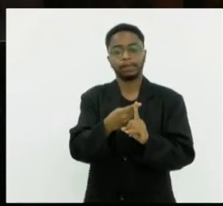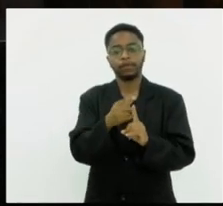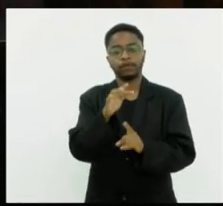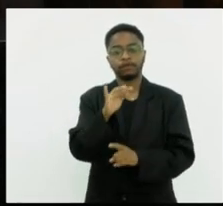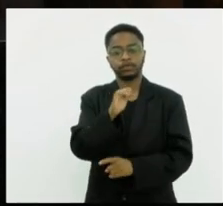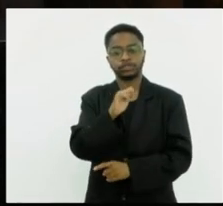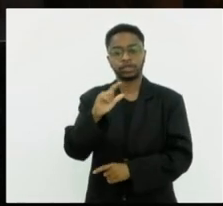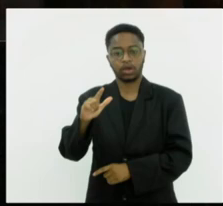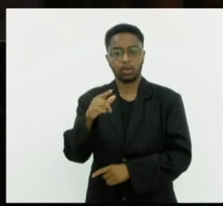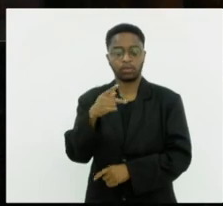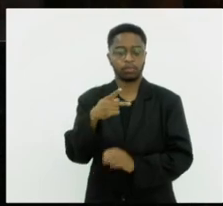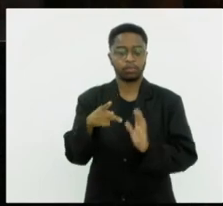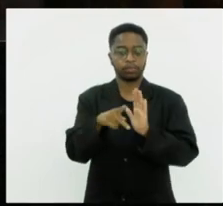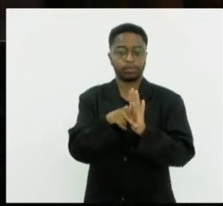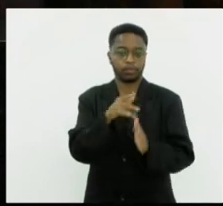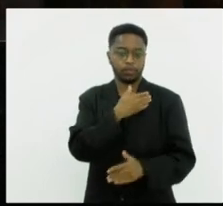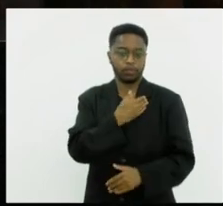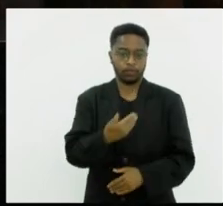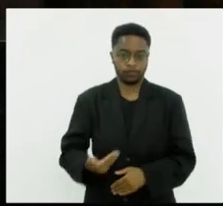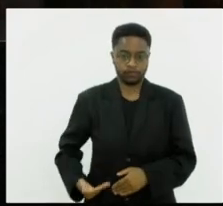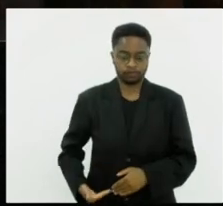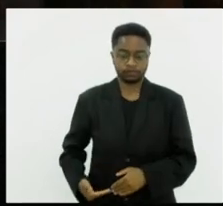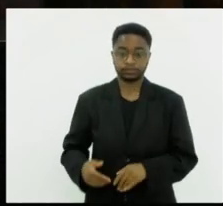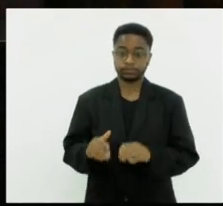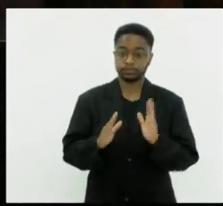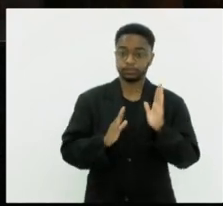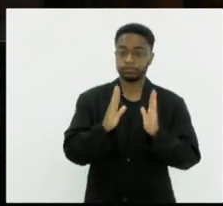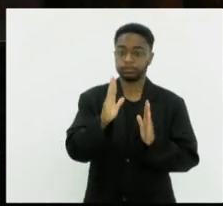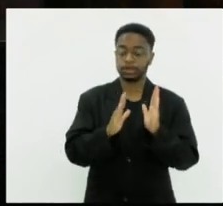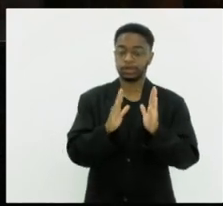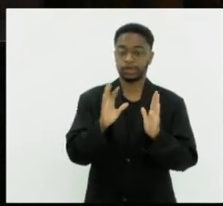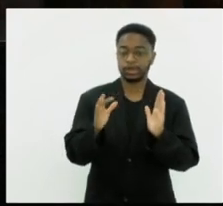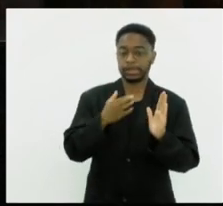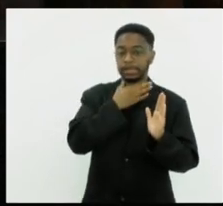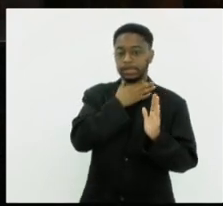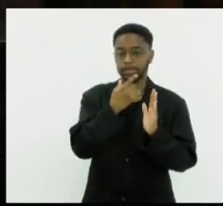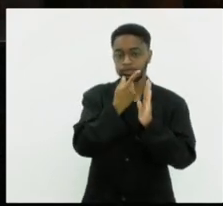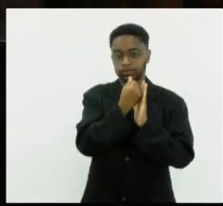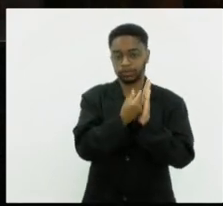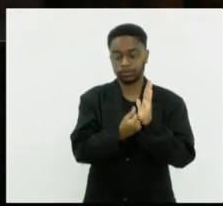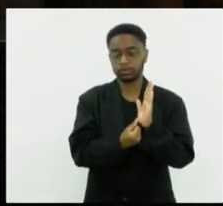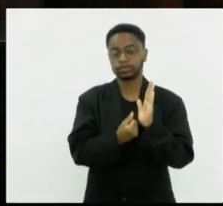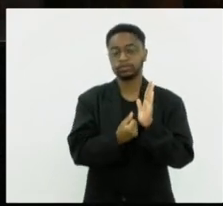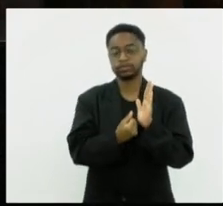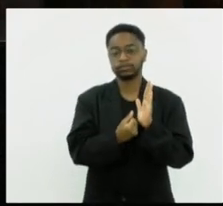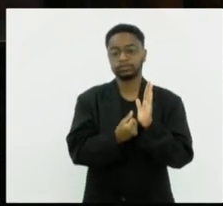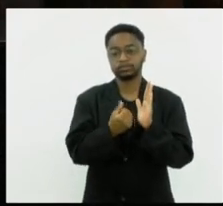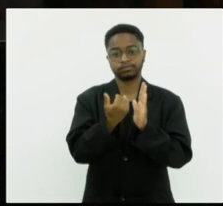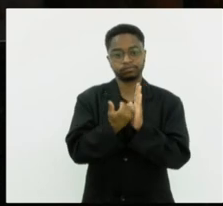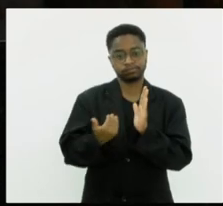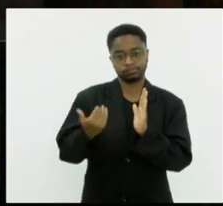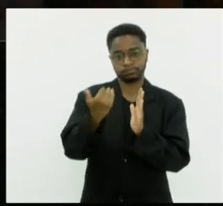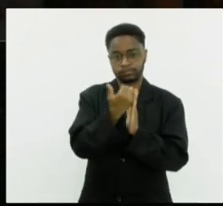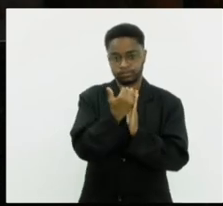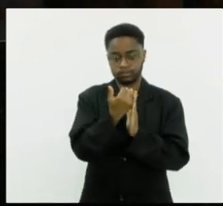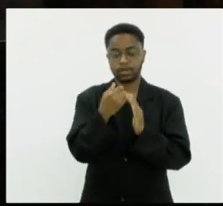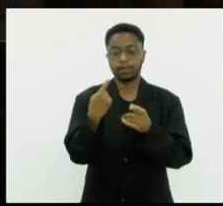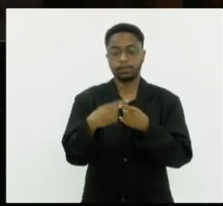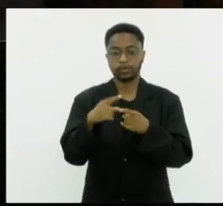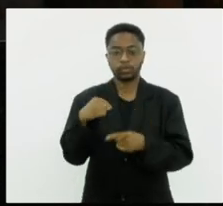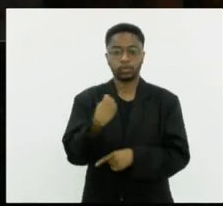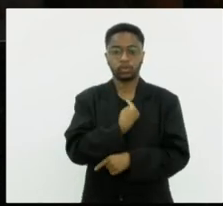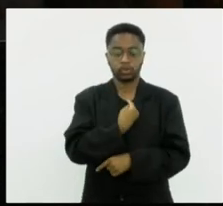pelo governo num momento em que a crise fiscal, a crise orçamentária... é tamanha, estamos à beira